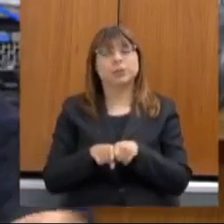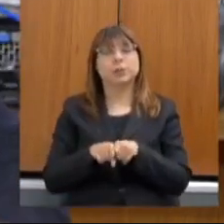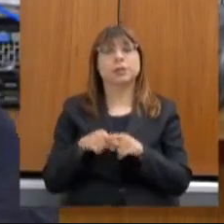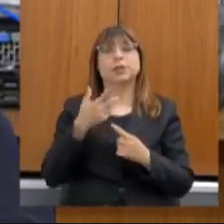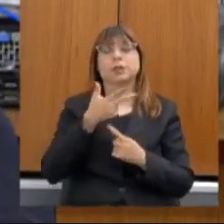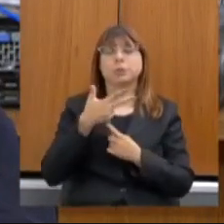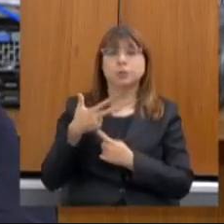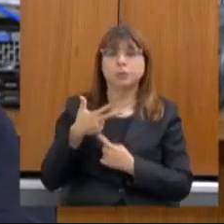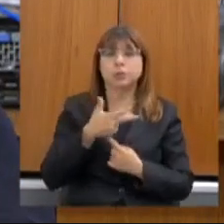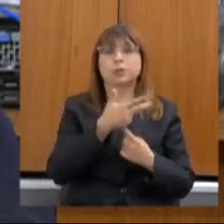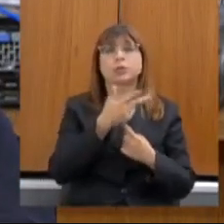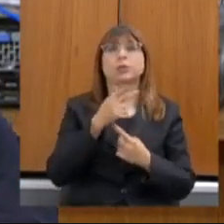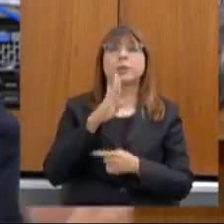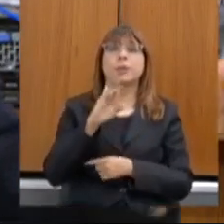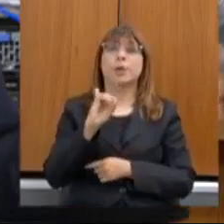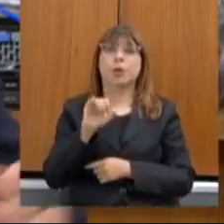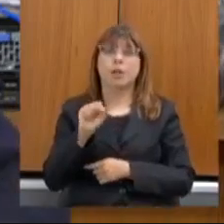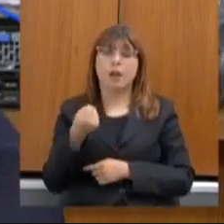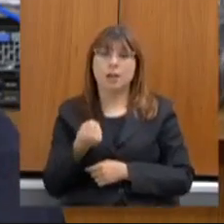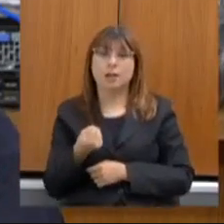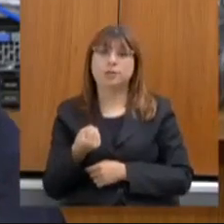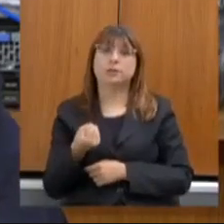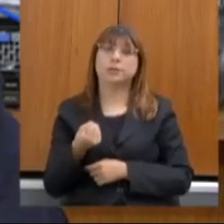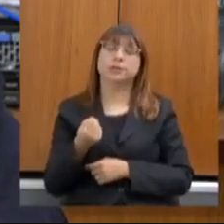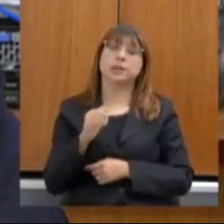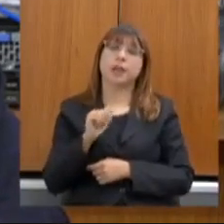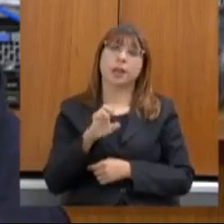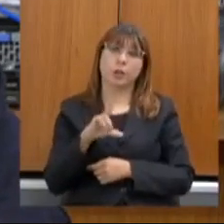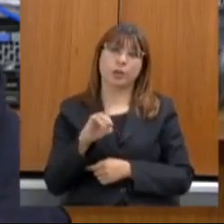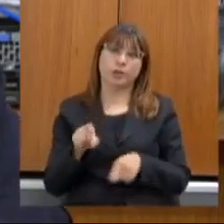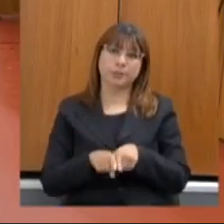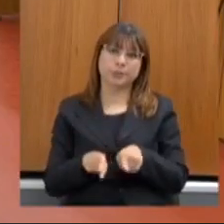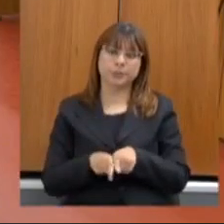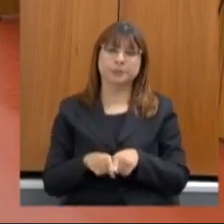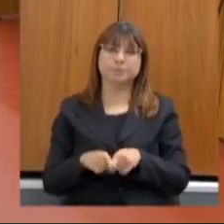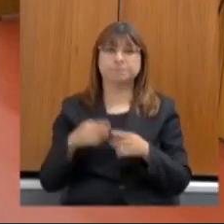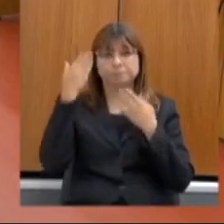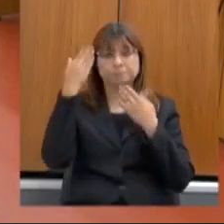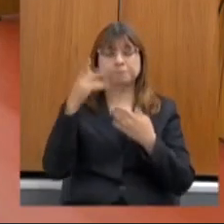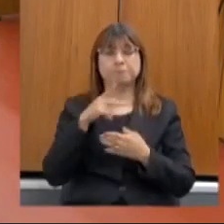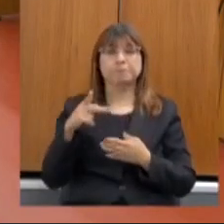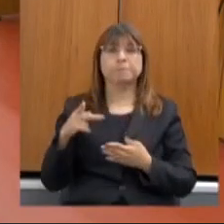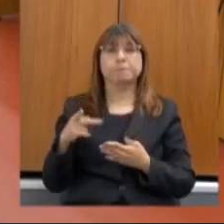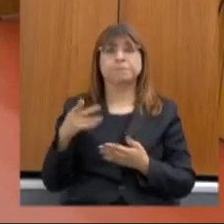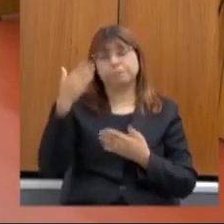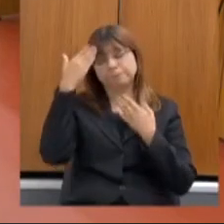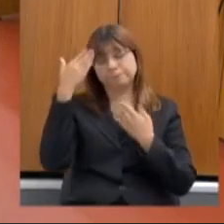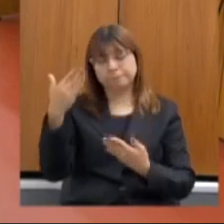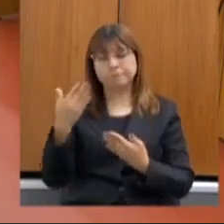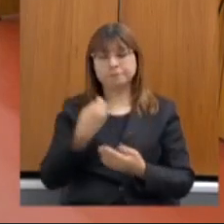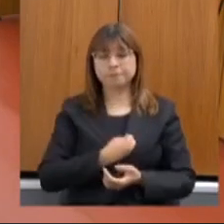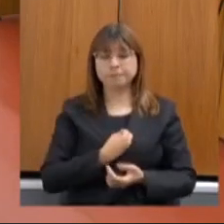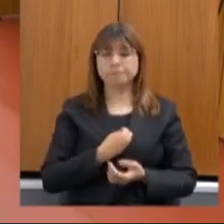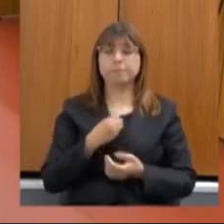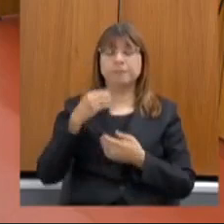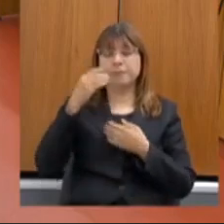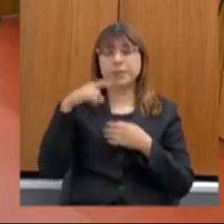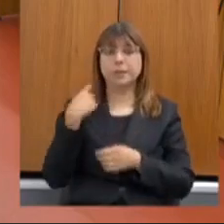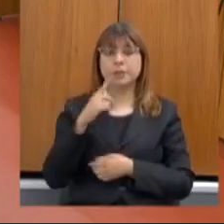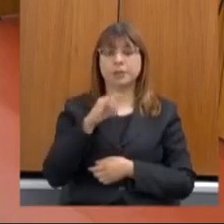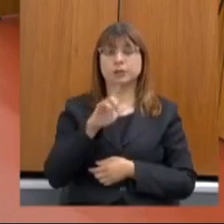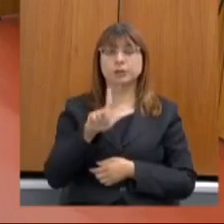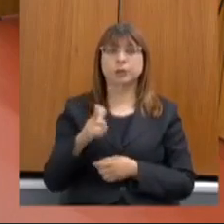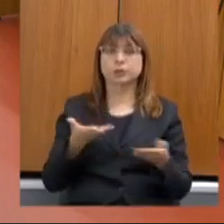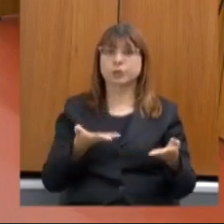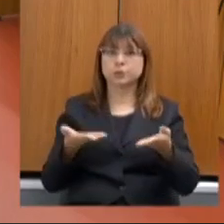o e de biogás dinheiro empregos para o nosso estado muito obrigado Presidente nós agradecemos a participação do deputado Gil Pereira